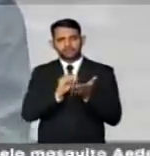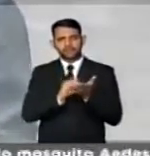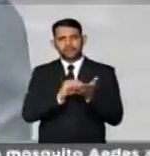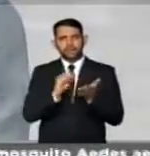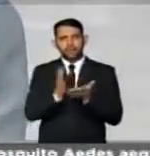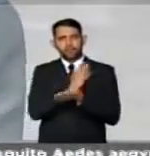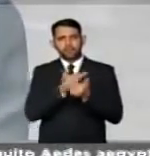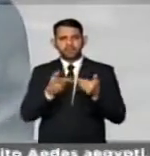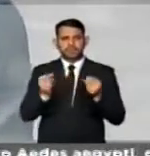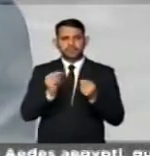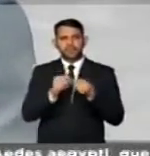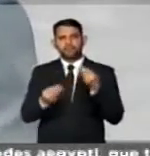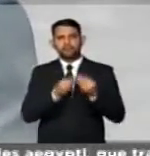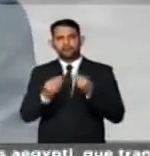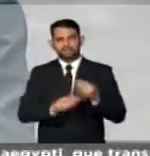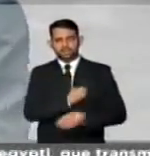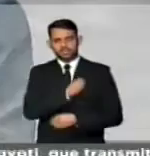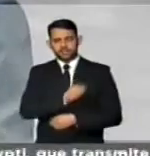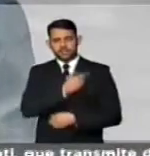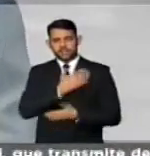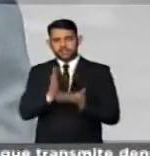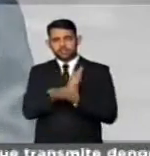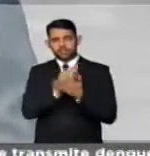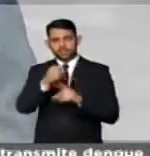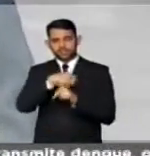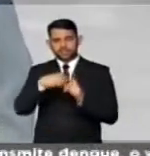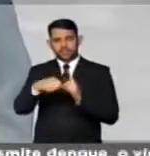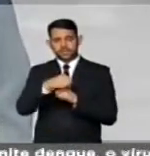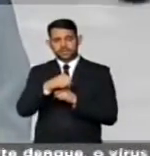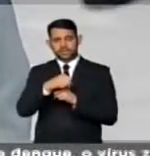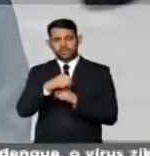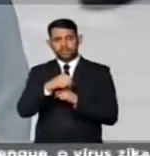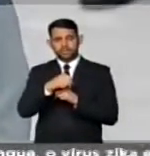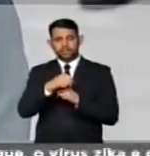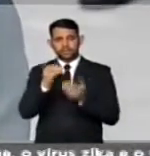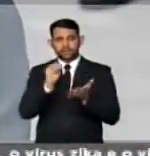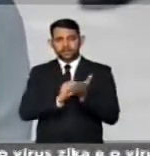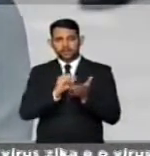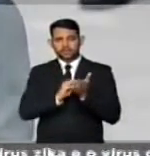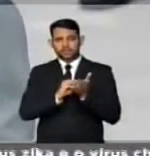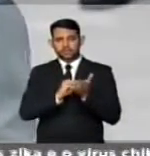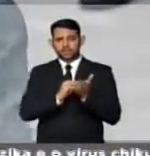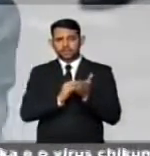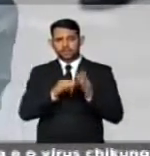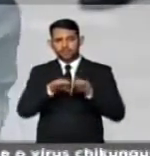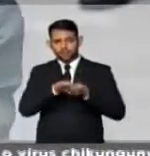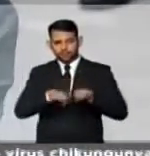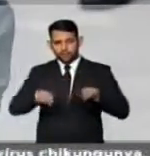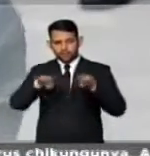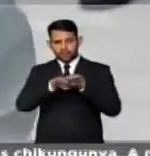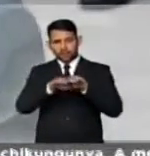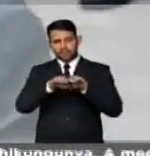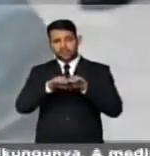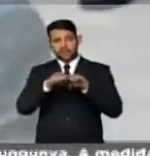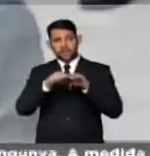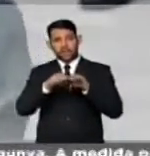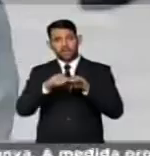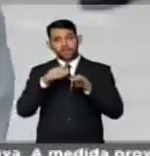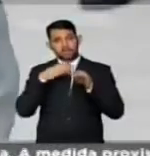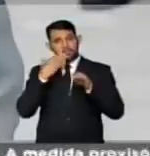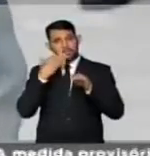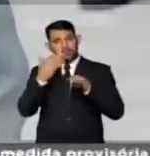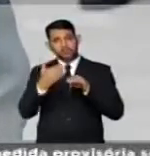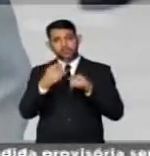das condições sanitárias de uma sociedade estruturalmente injusta e desigual que se traduzem